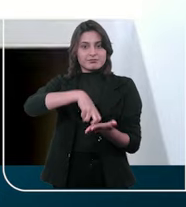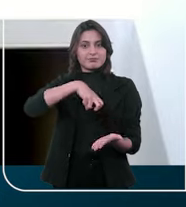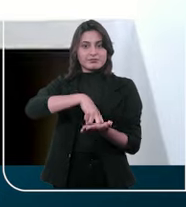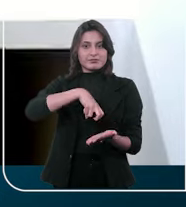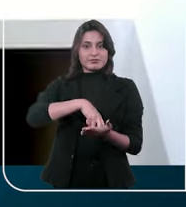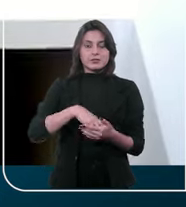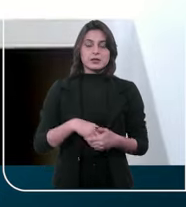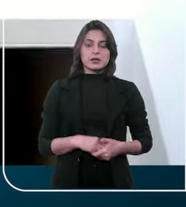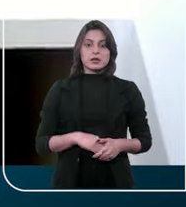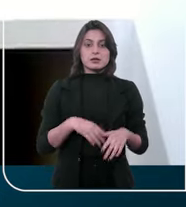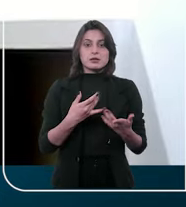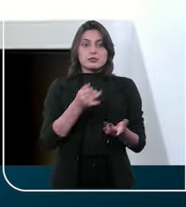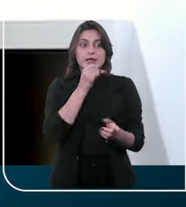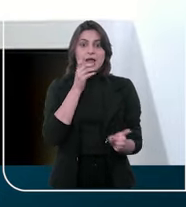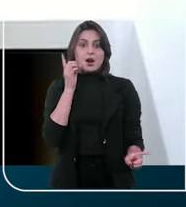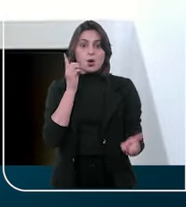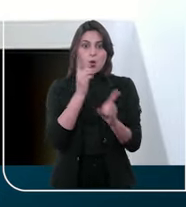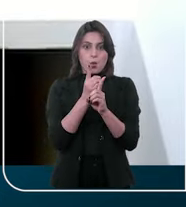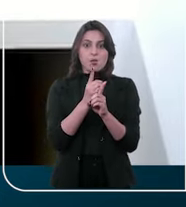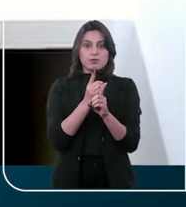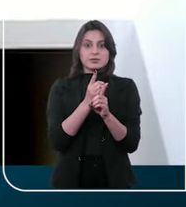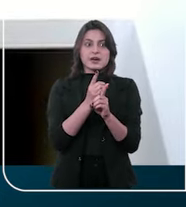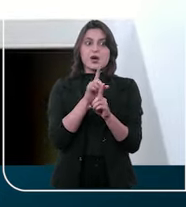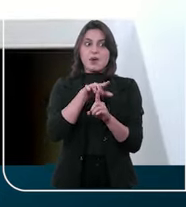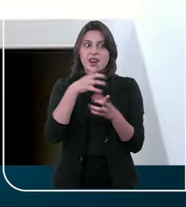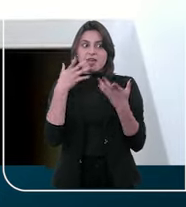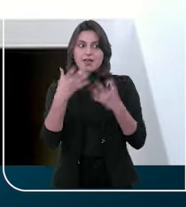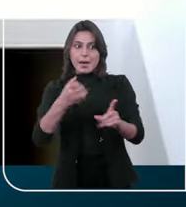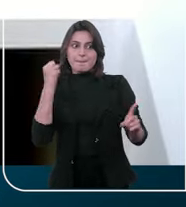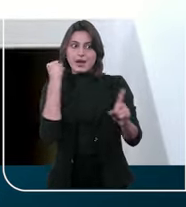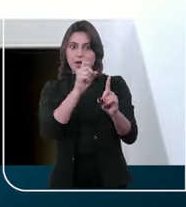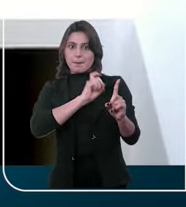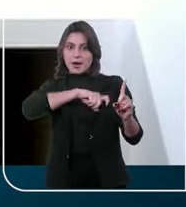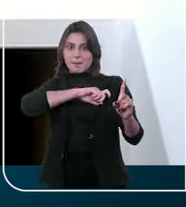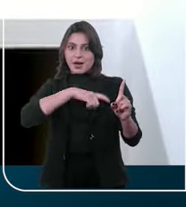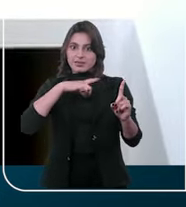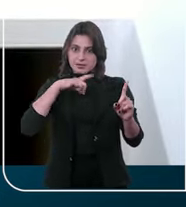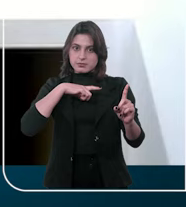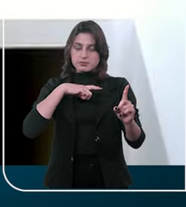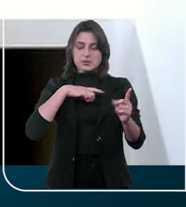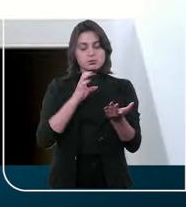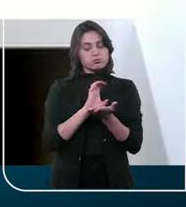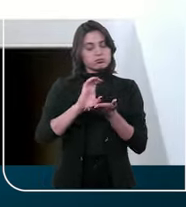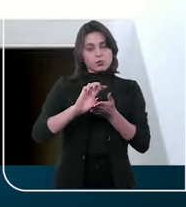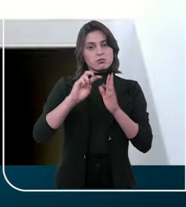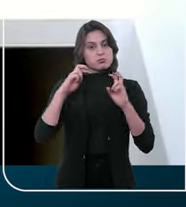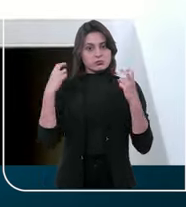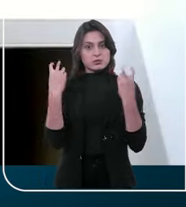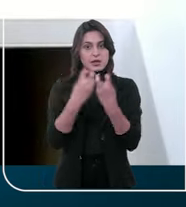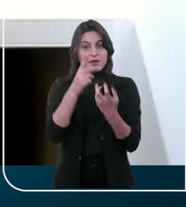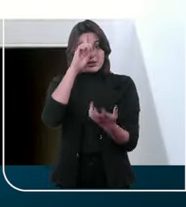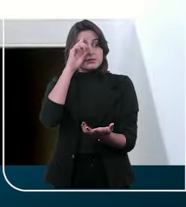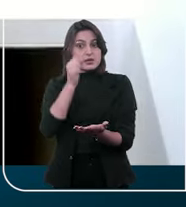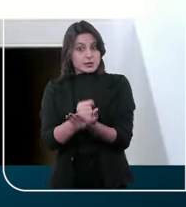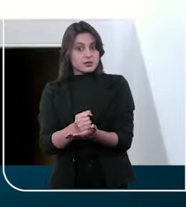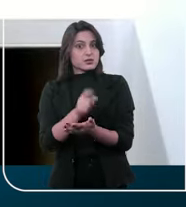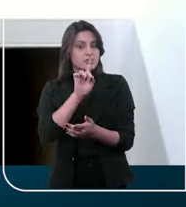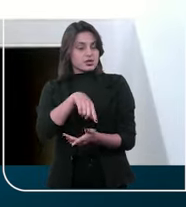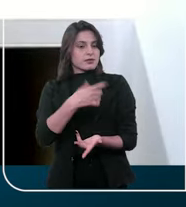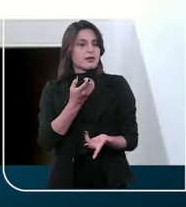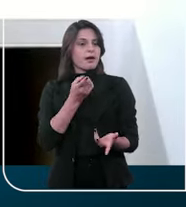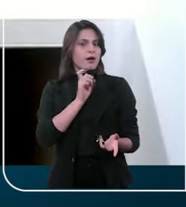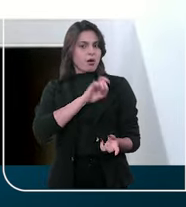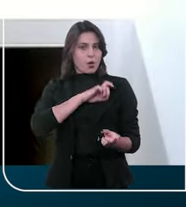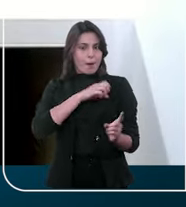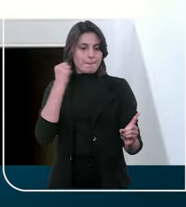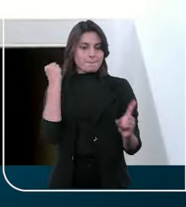em potencial, o conselho de sentença é que é responsável por definir se de fato se trata de um doloso contra a vida ou se trata de um